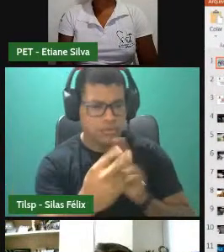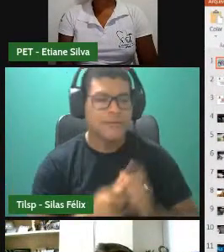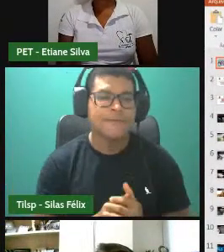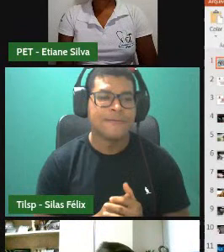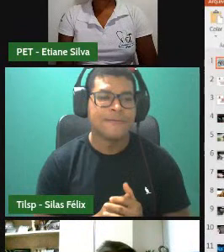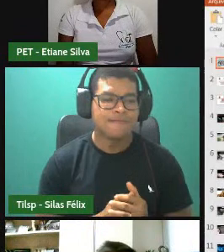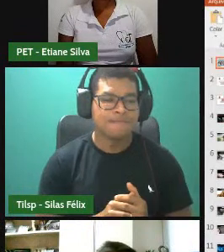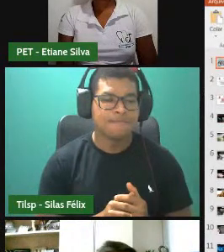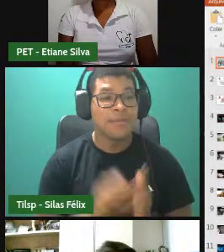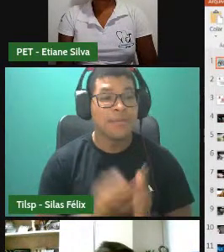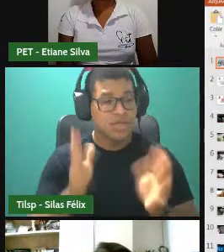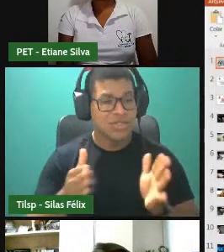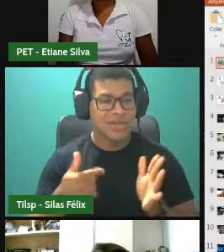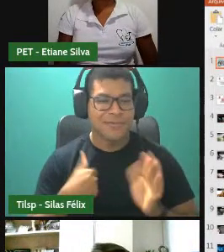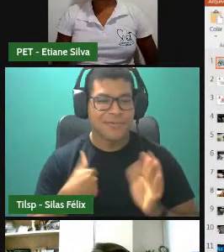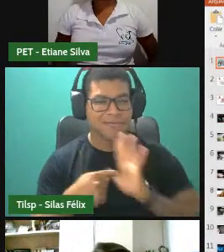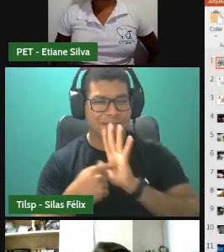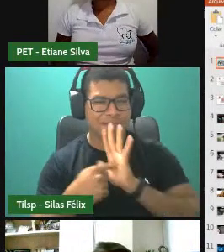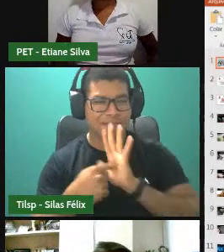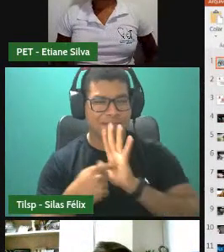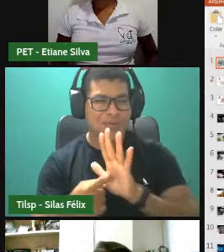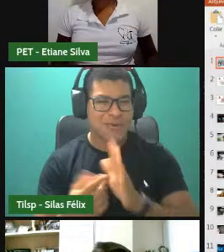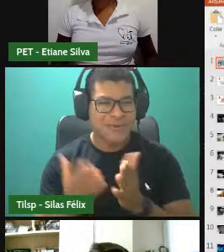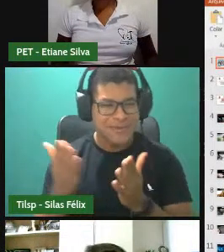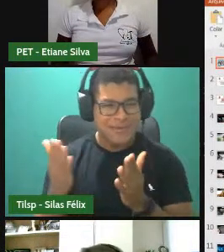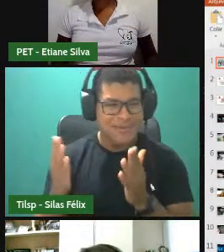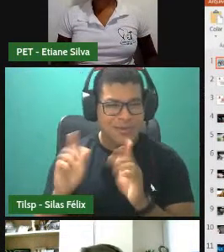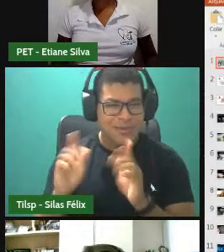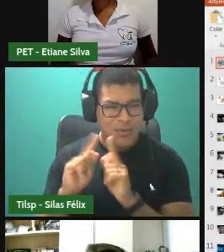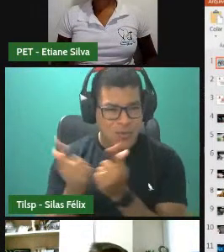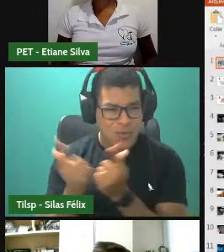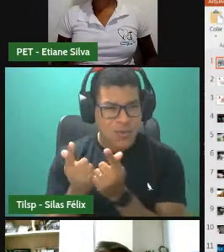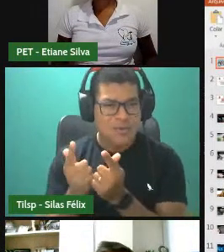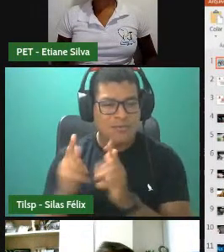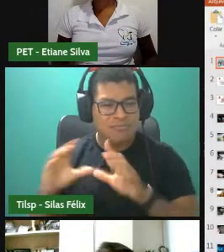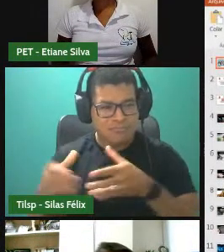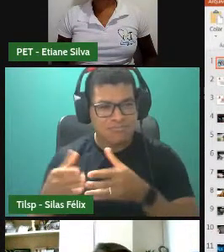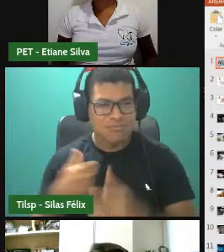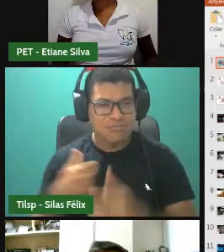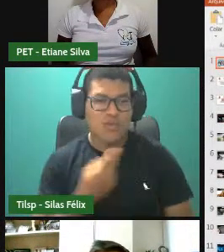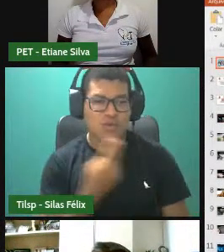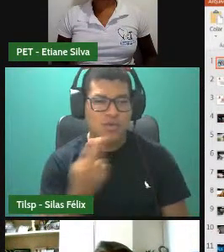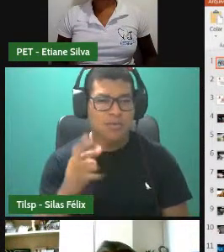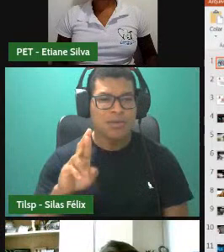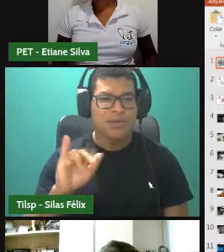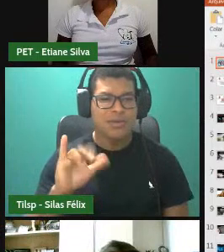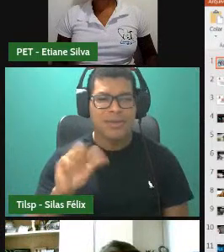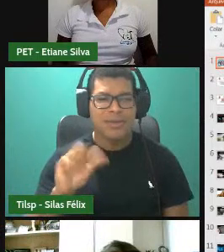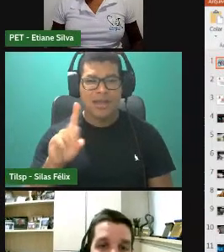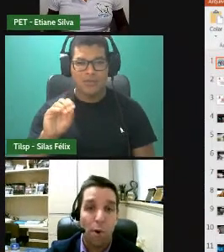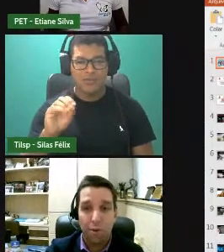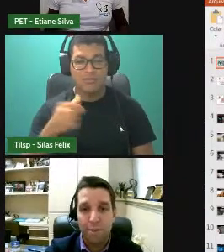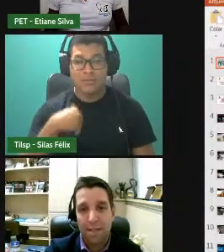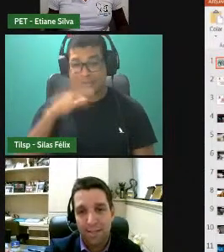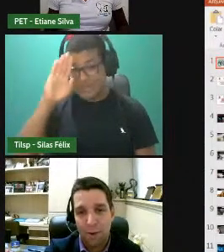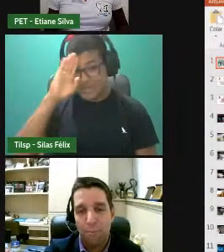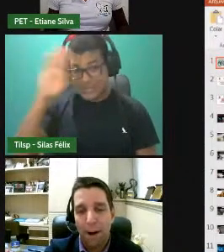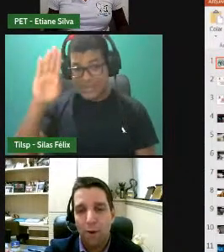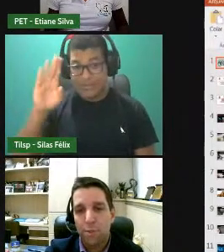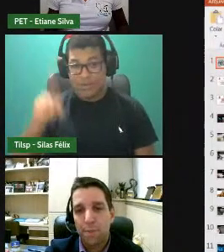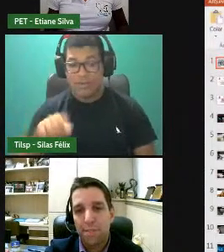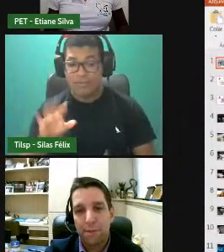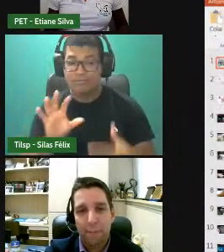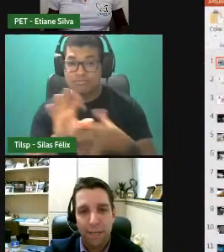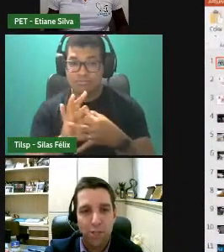foi apresentado aí pela organização, meu nome é Ricardo, meu principal vínculo é com a Universidade de